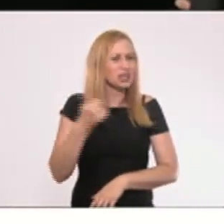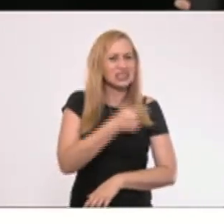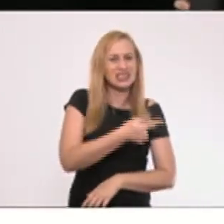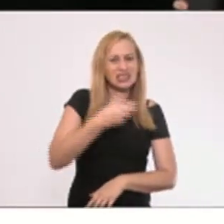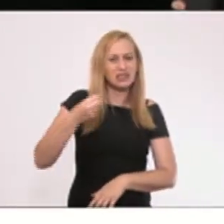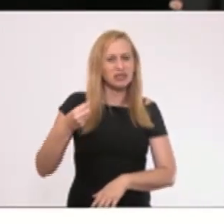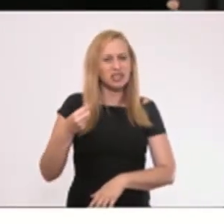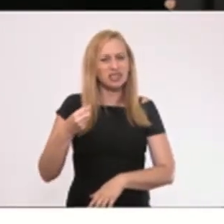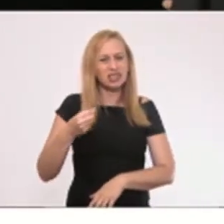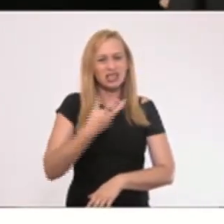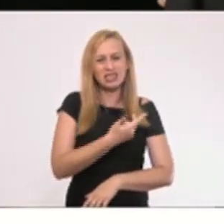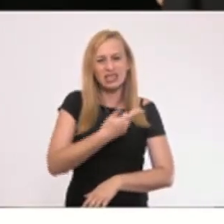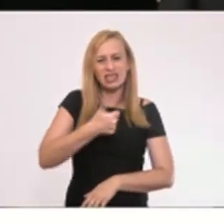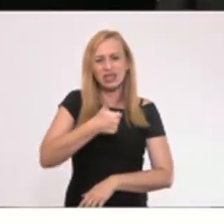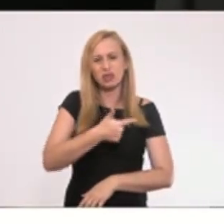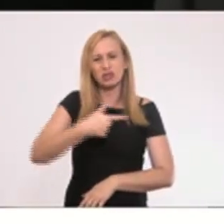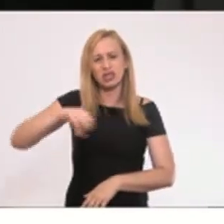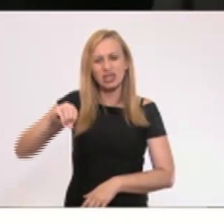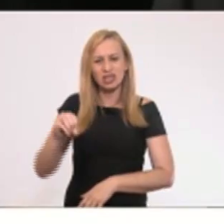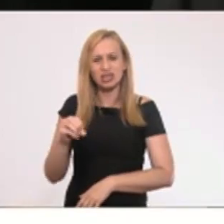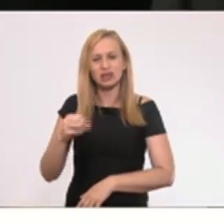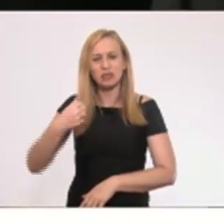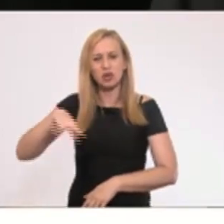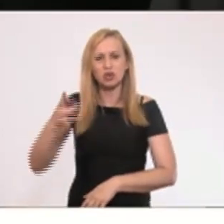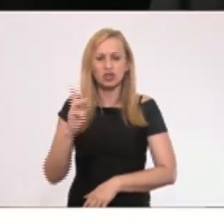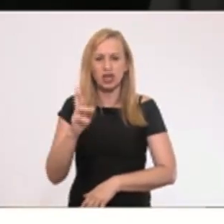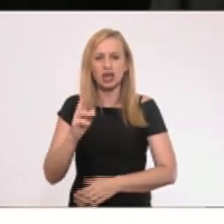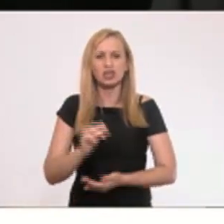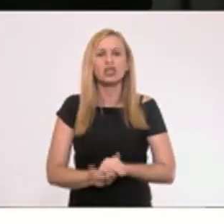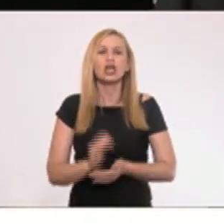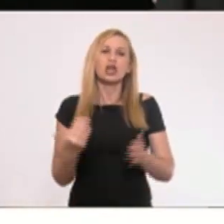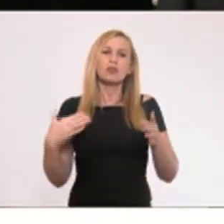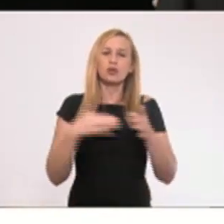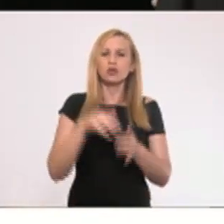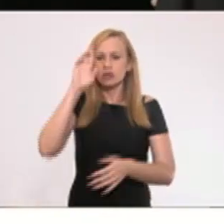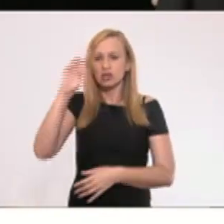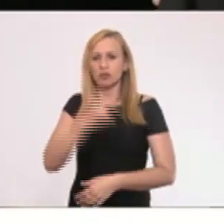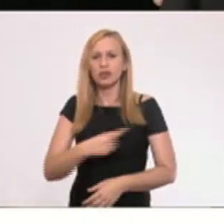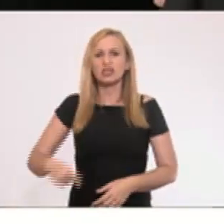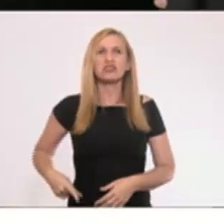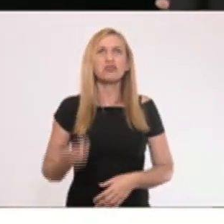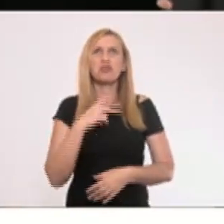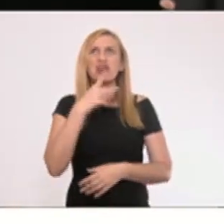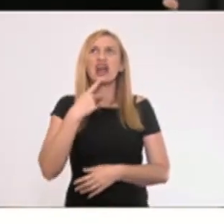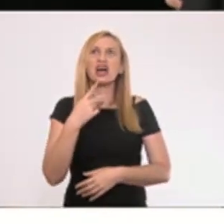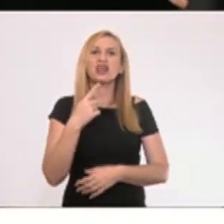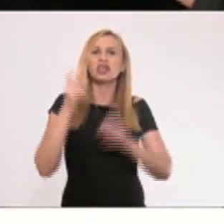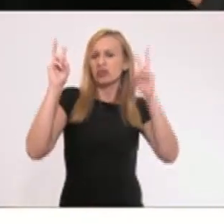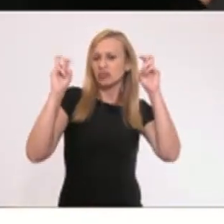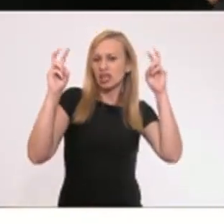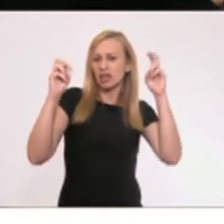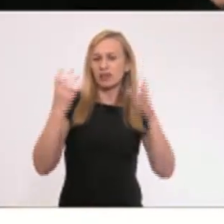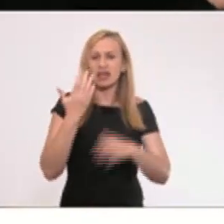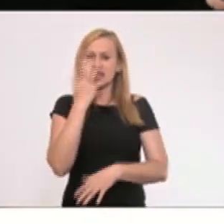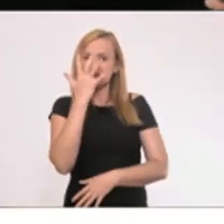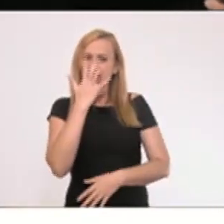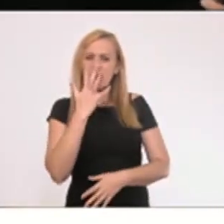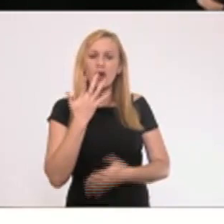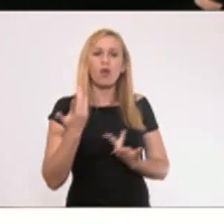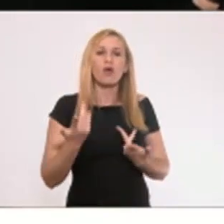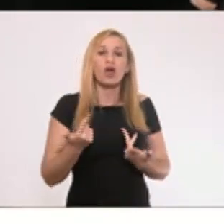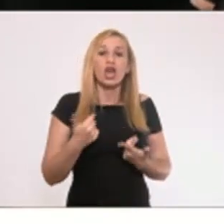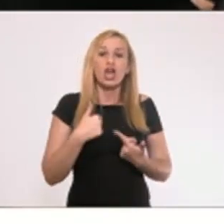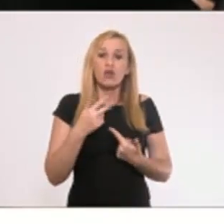130 milhões de reais. E, por último, presidente, não vou nem entrar aqui no tema do carnaval, da privatização, mas eu vou